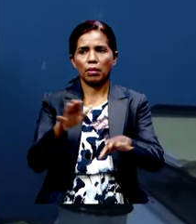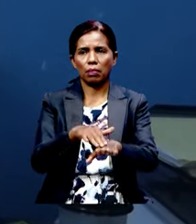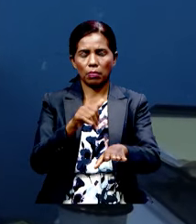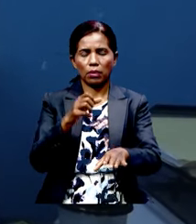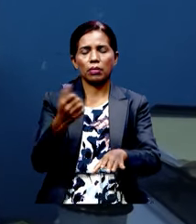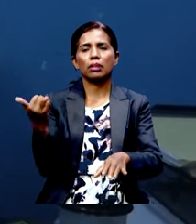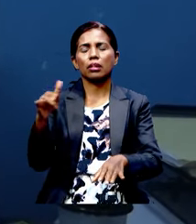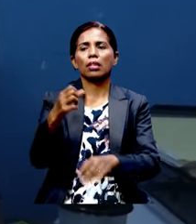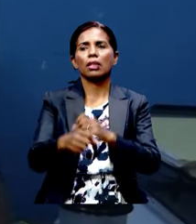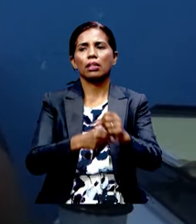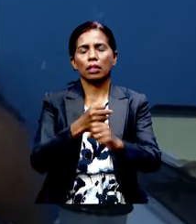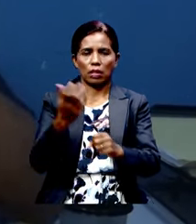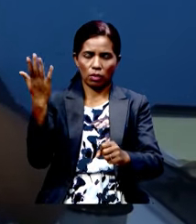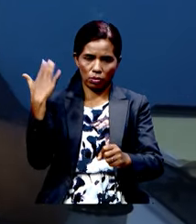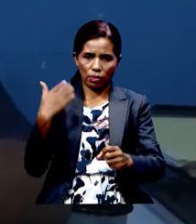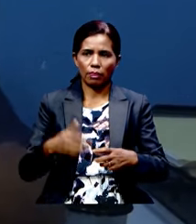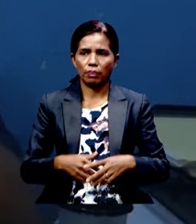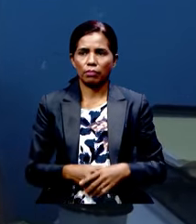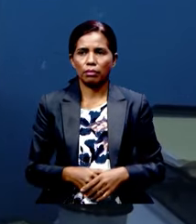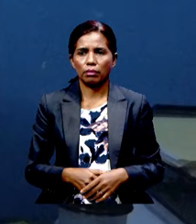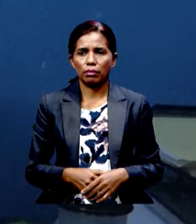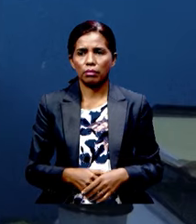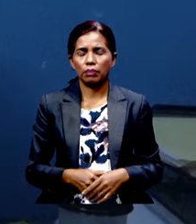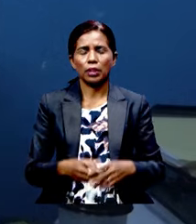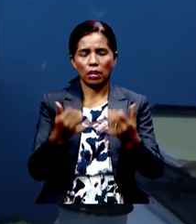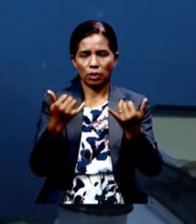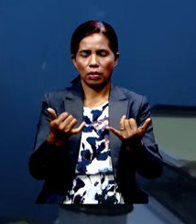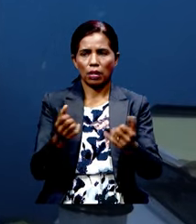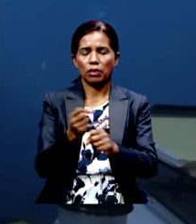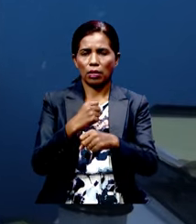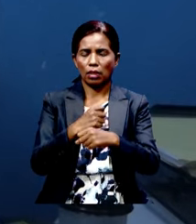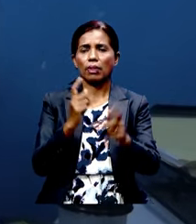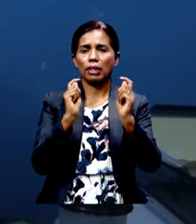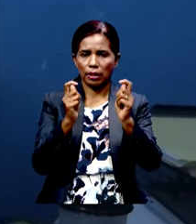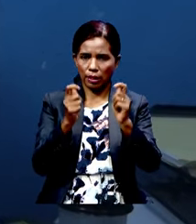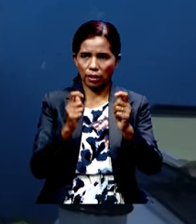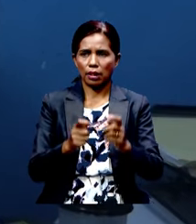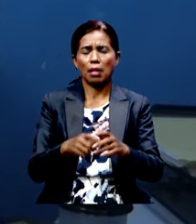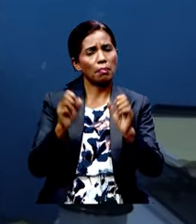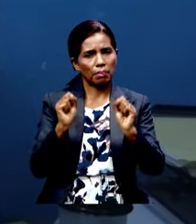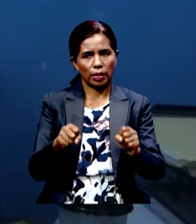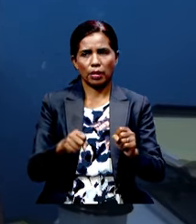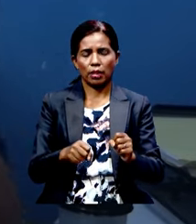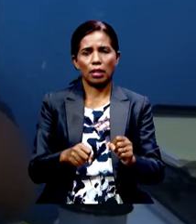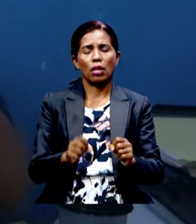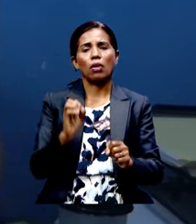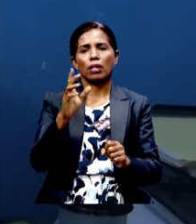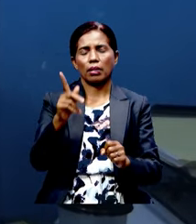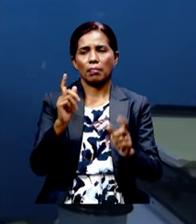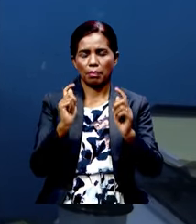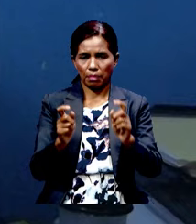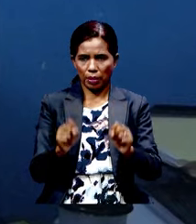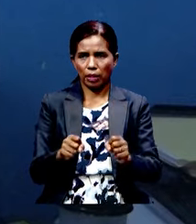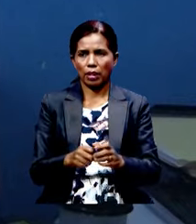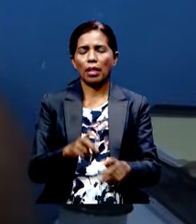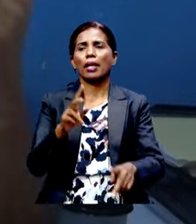cuatro. Neve, ahora la dao, a todos los faleteste, bele, bele de. Ma be, posso,